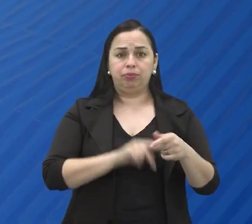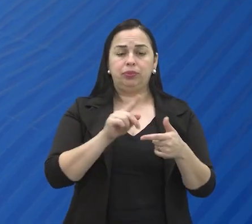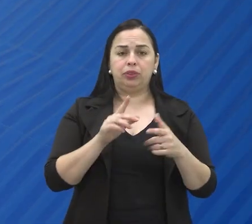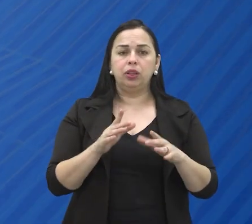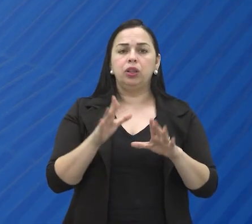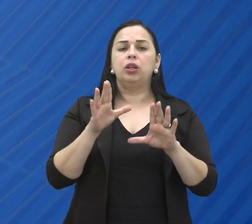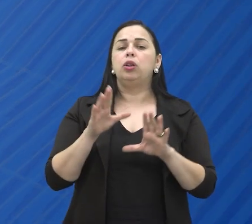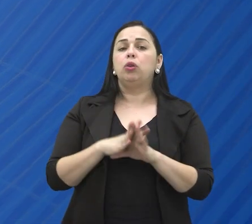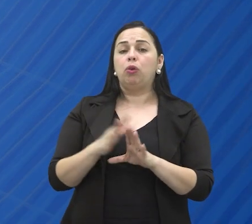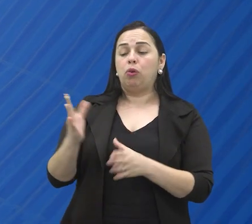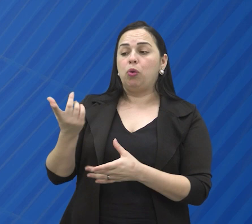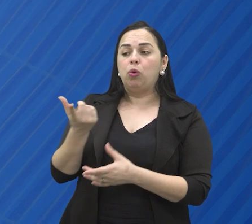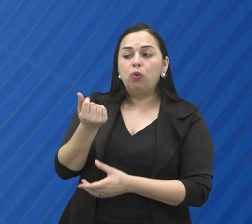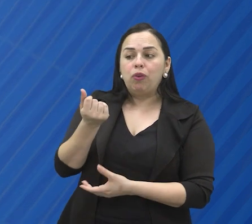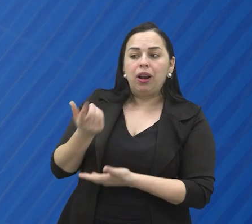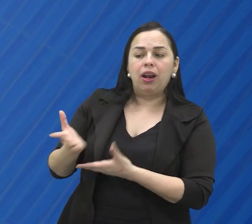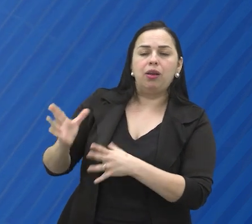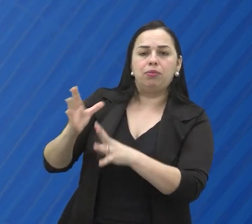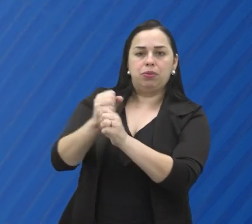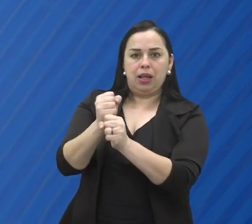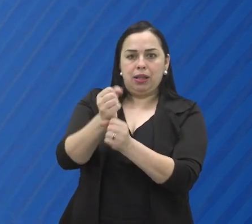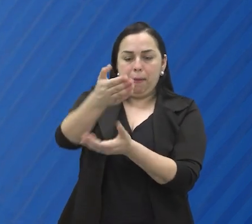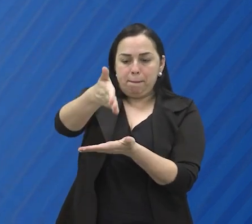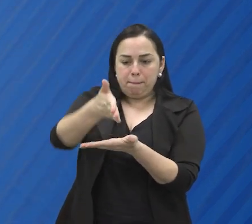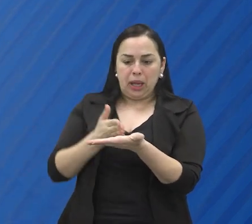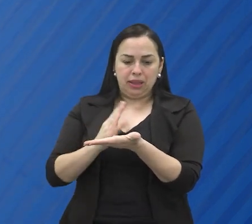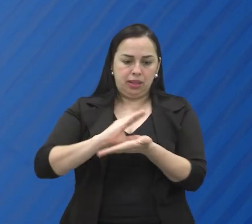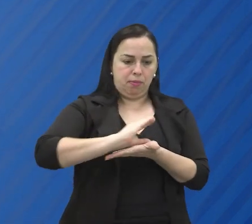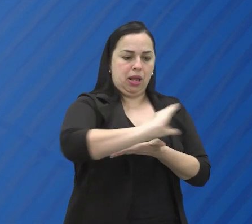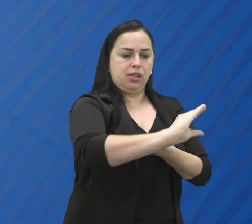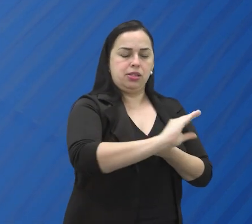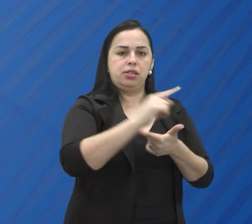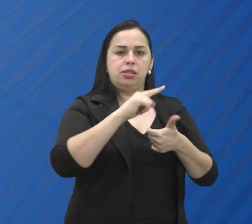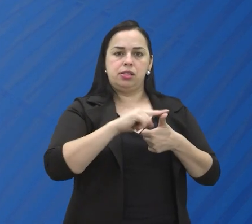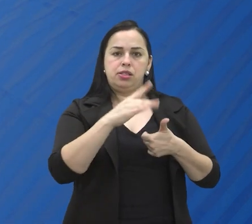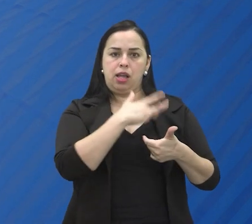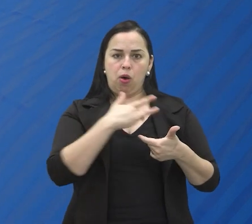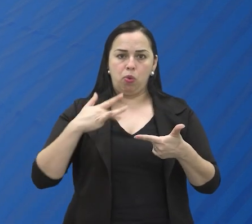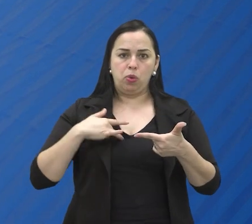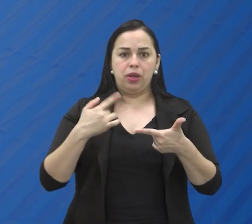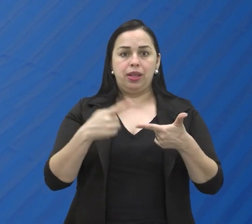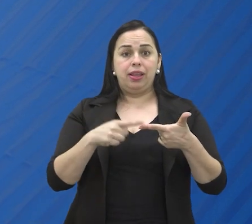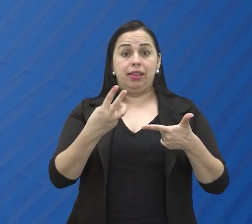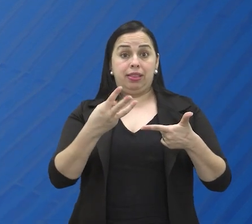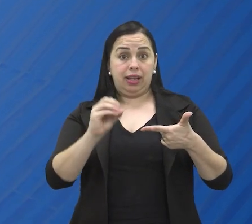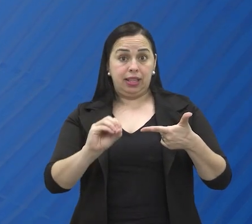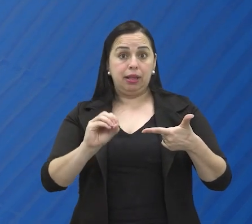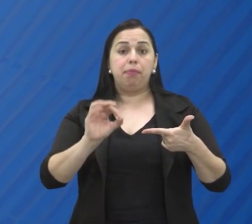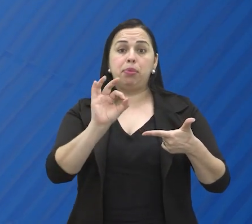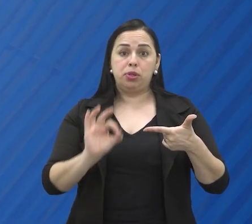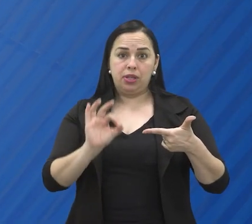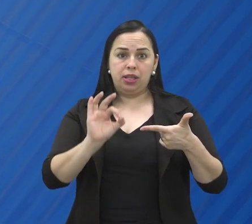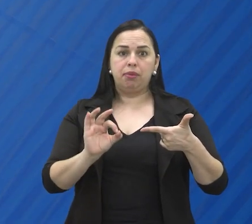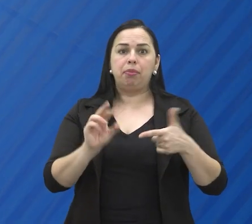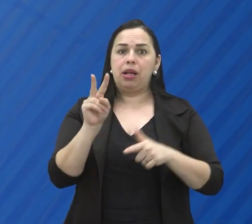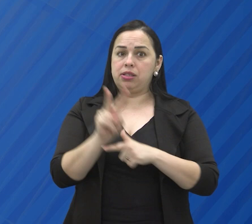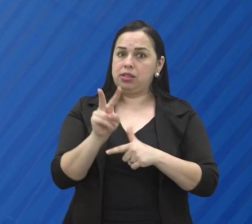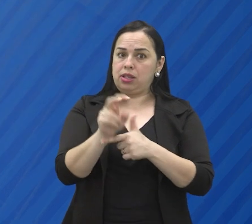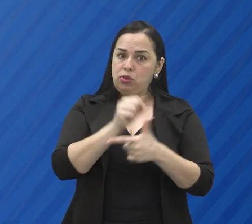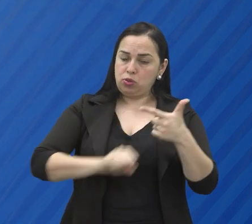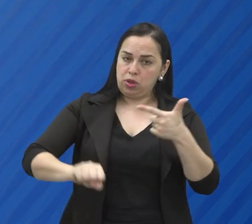O texto ainda aponta que esses valores arrecadados através da loteria devem ser aplicados em